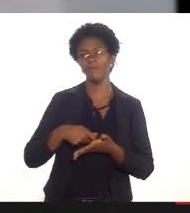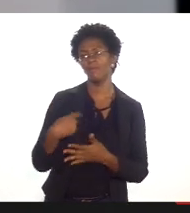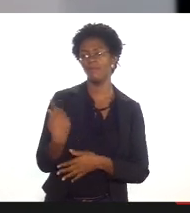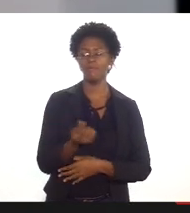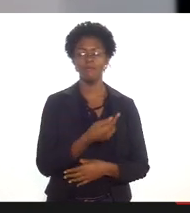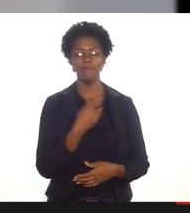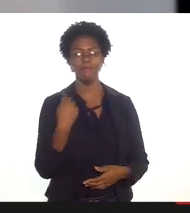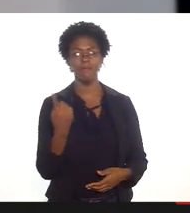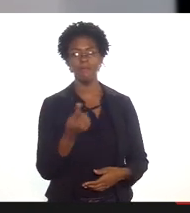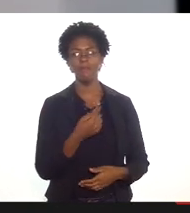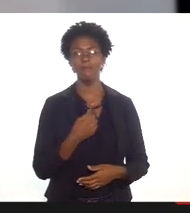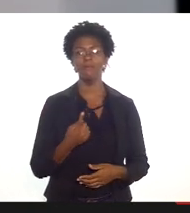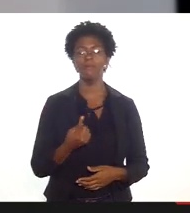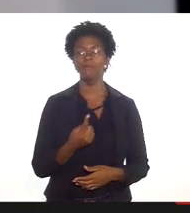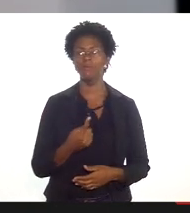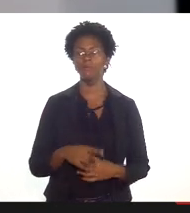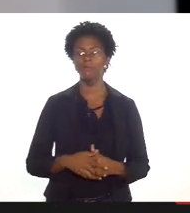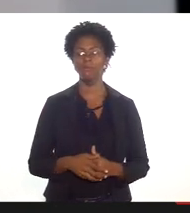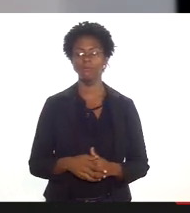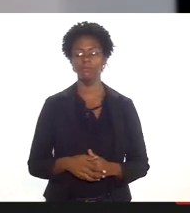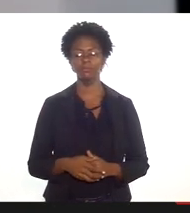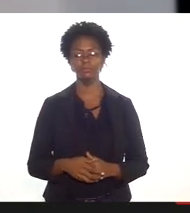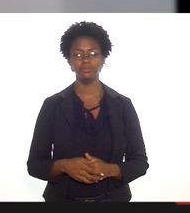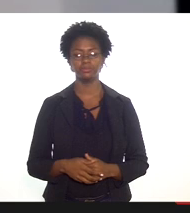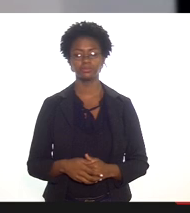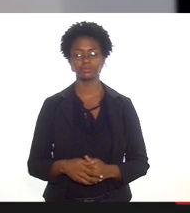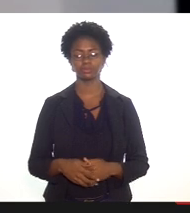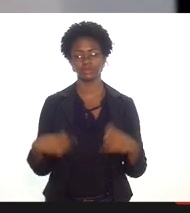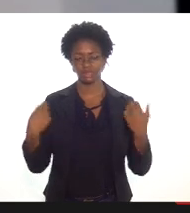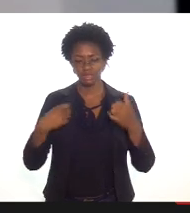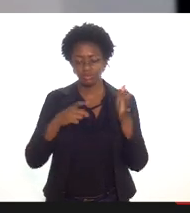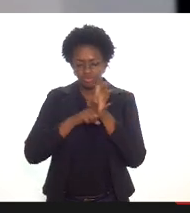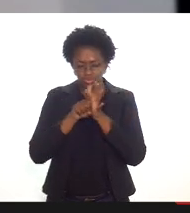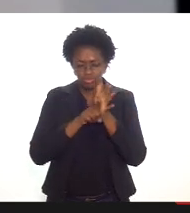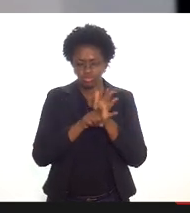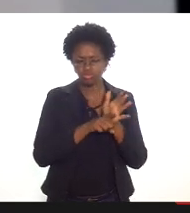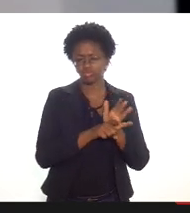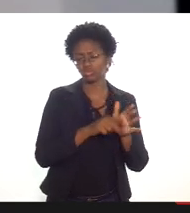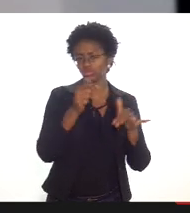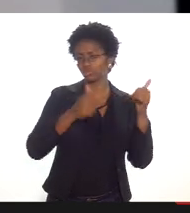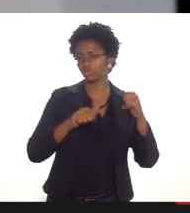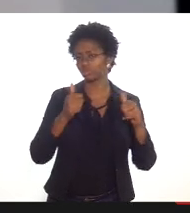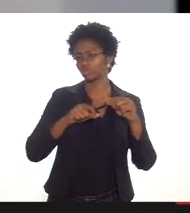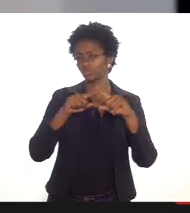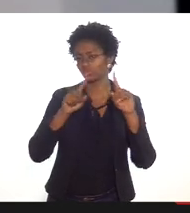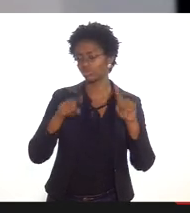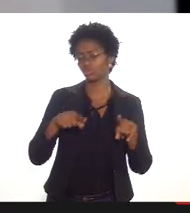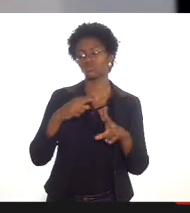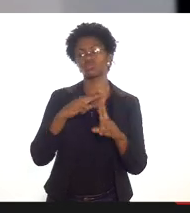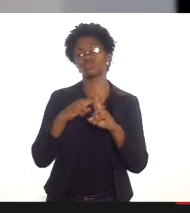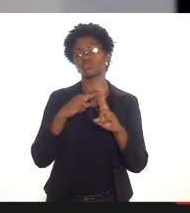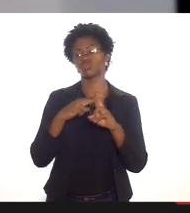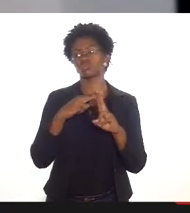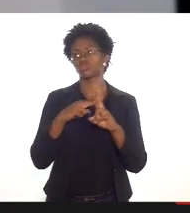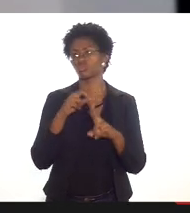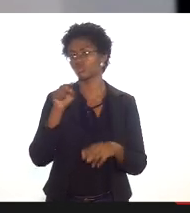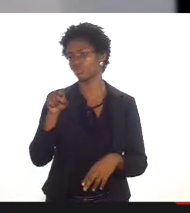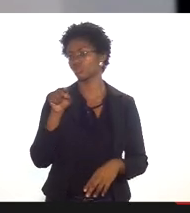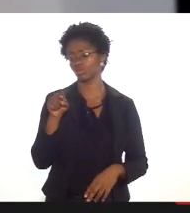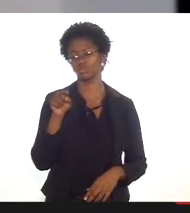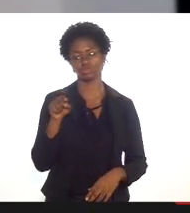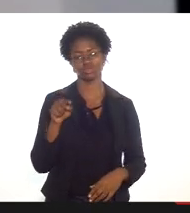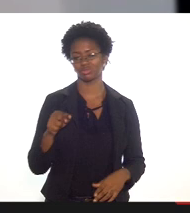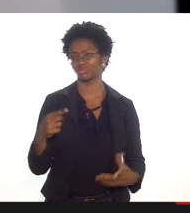exige de nós uma agudeza na apuração do papel do Estado, do papel do SUS, esse patrimônio que